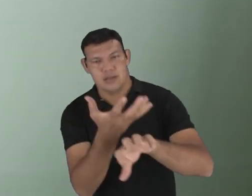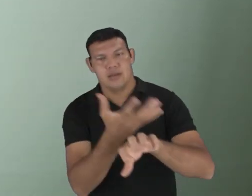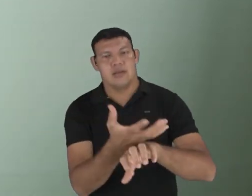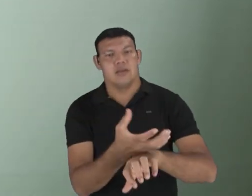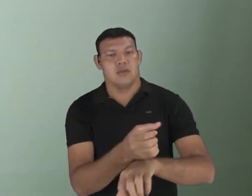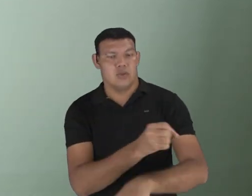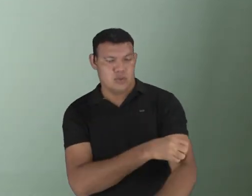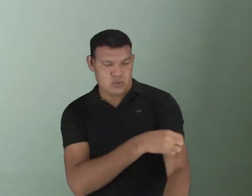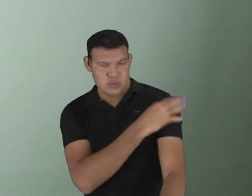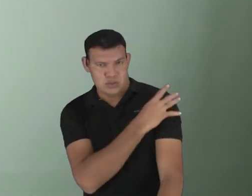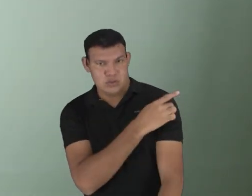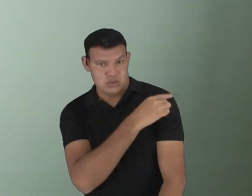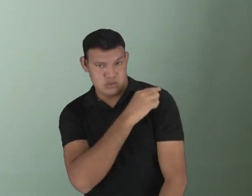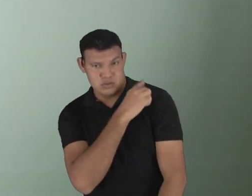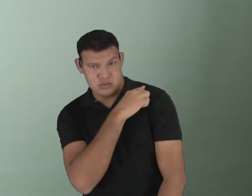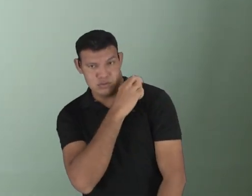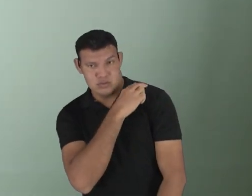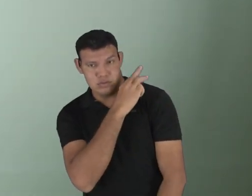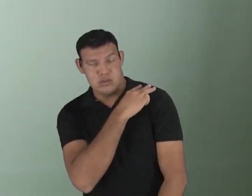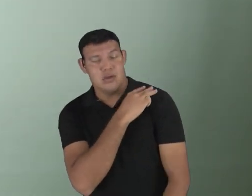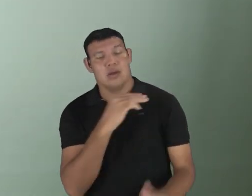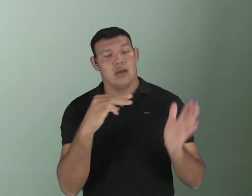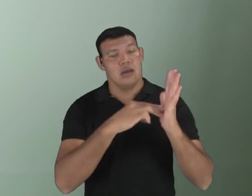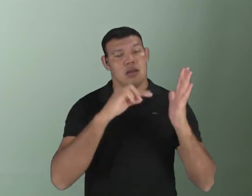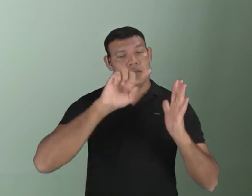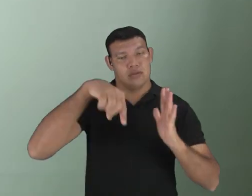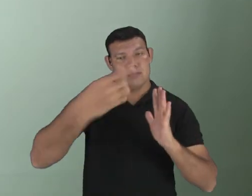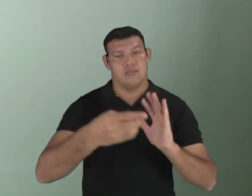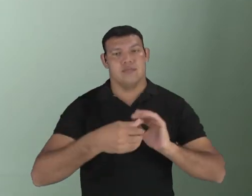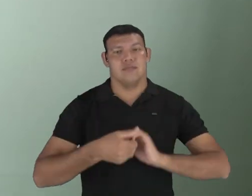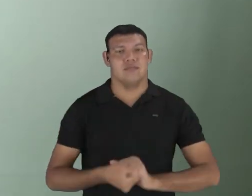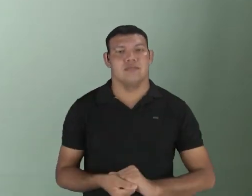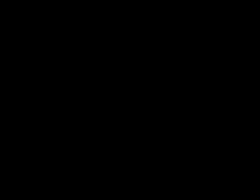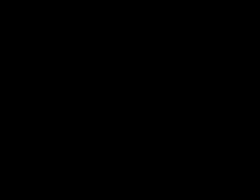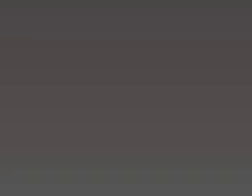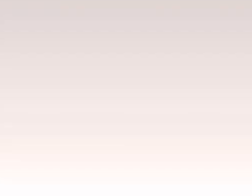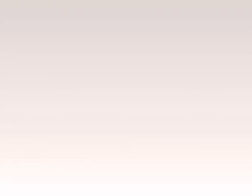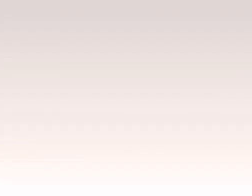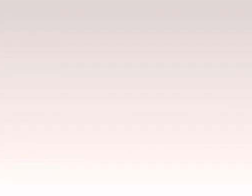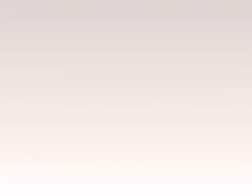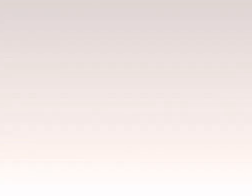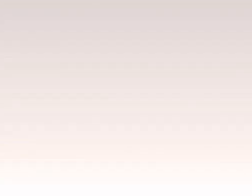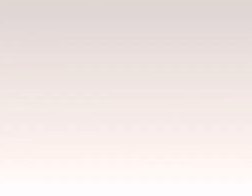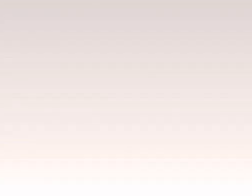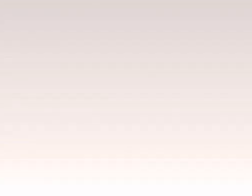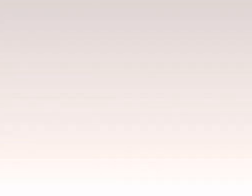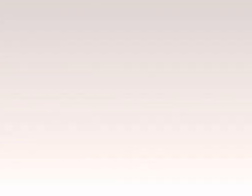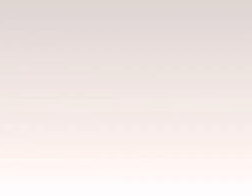componente curricular e por série, tá bom? É isso, até a próxima!